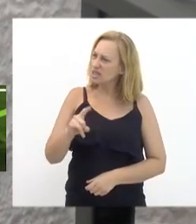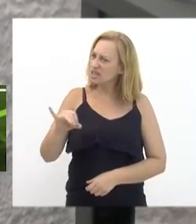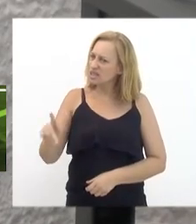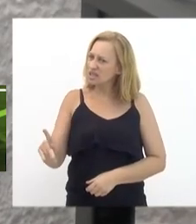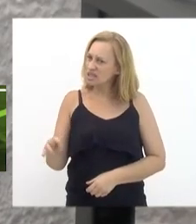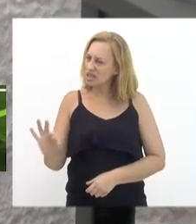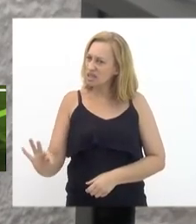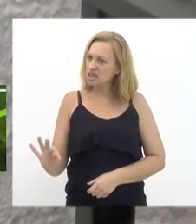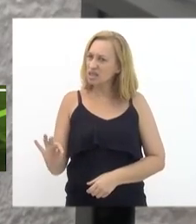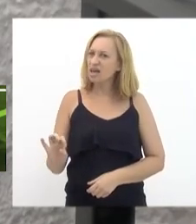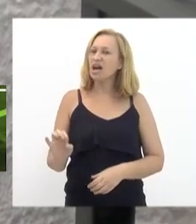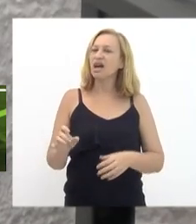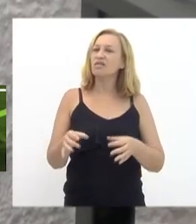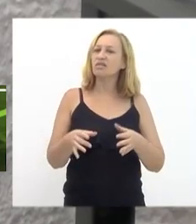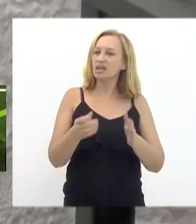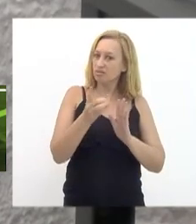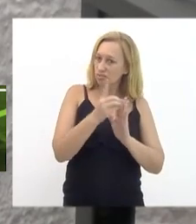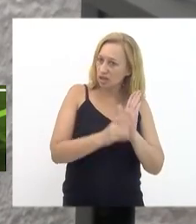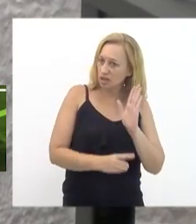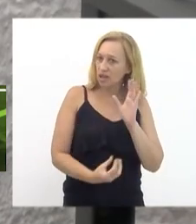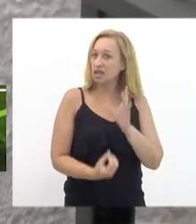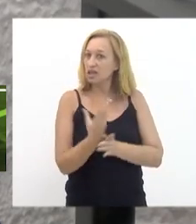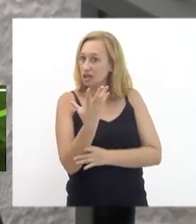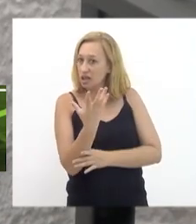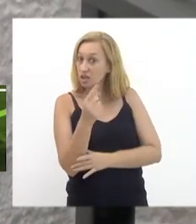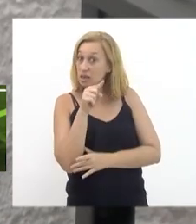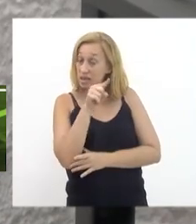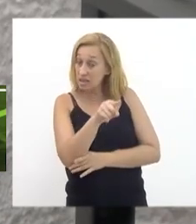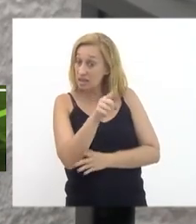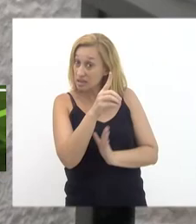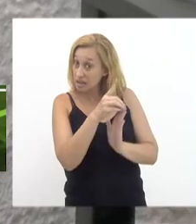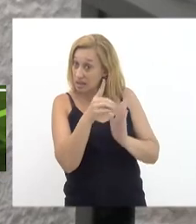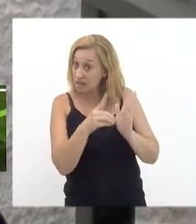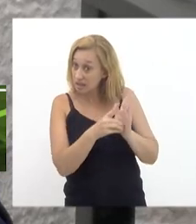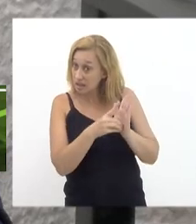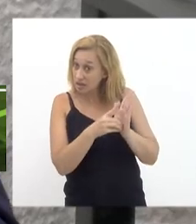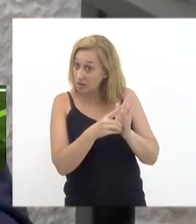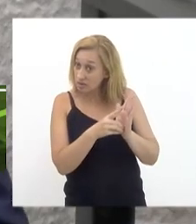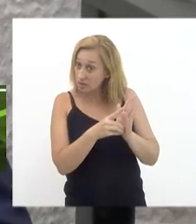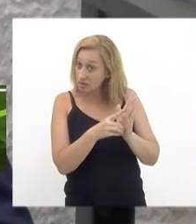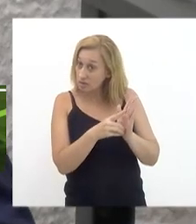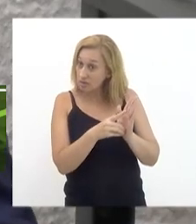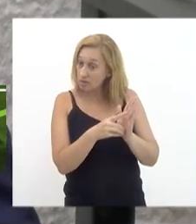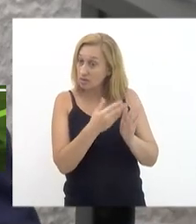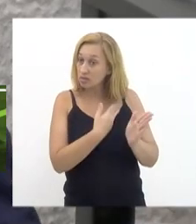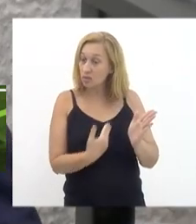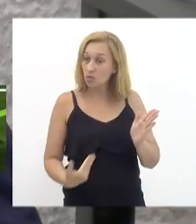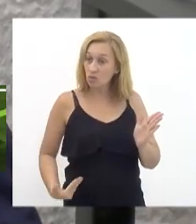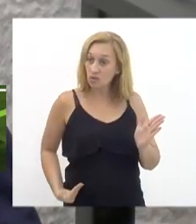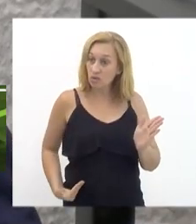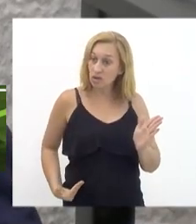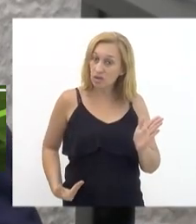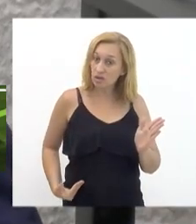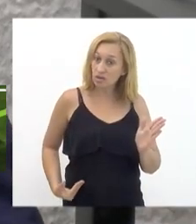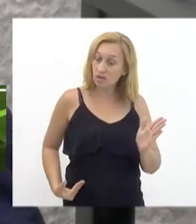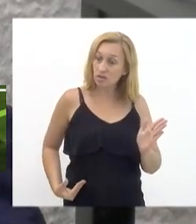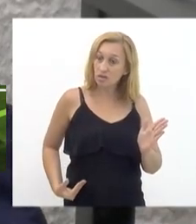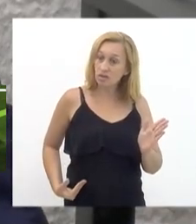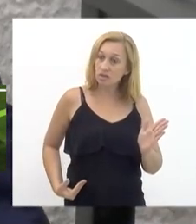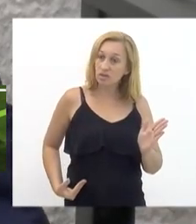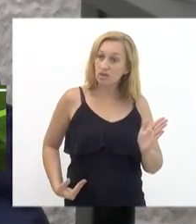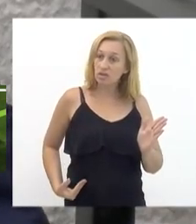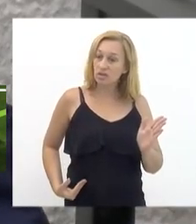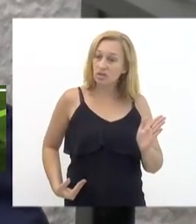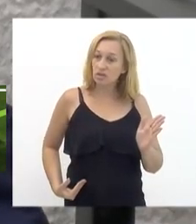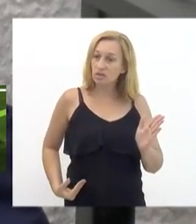aí foi feito um decreto e este decreto colocou o governo presente na se Manteve nas